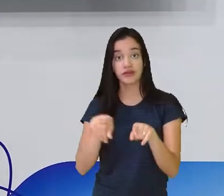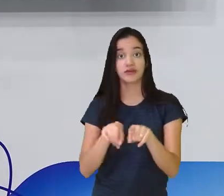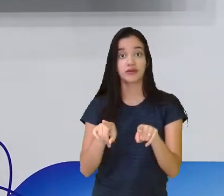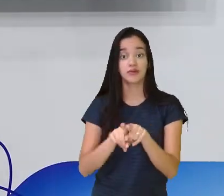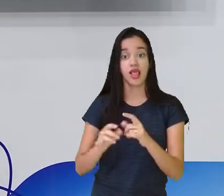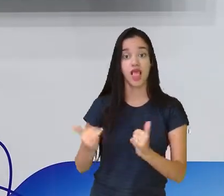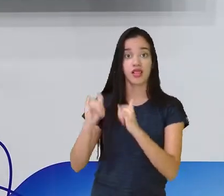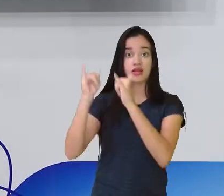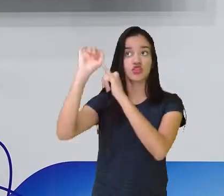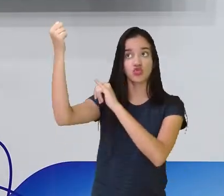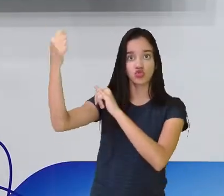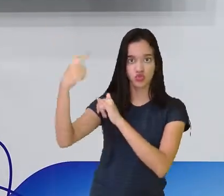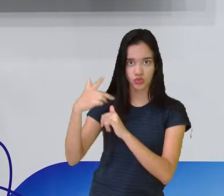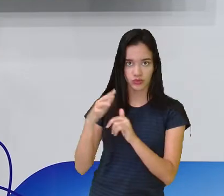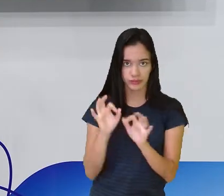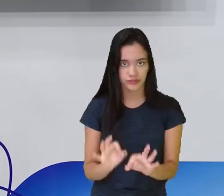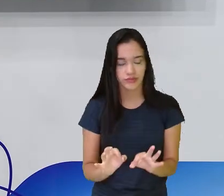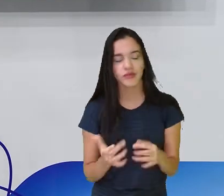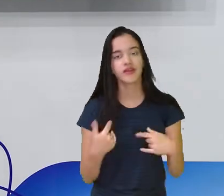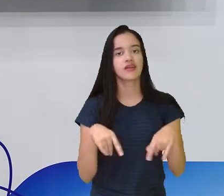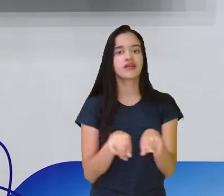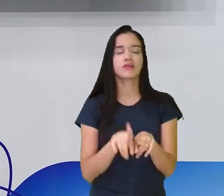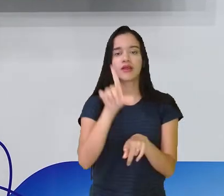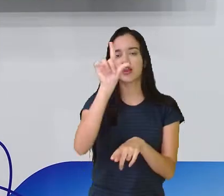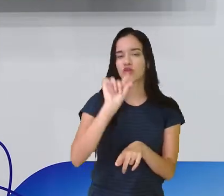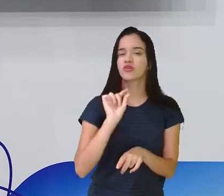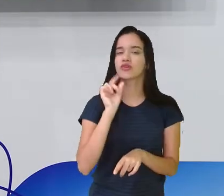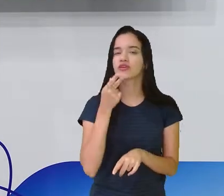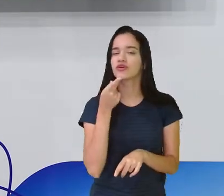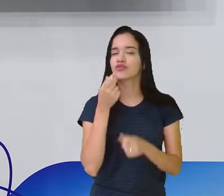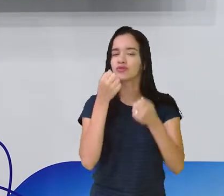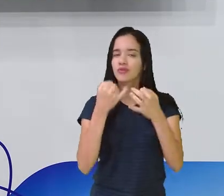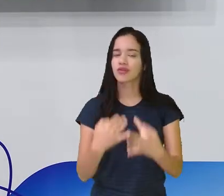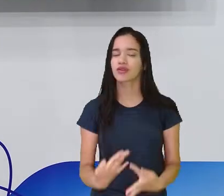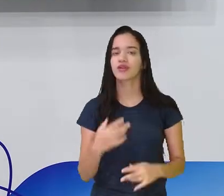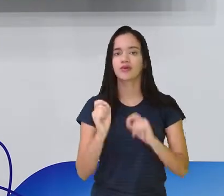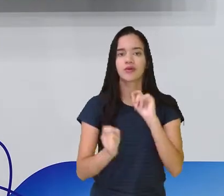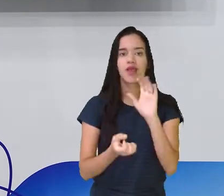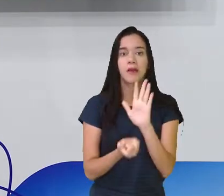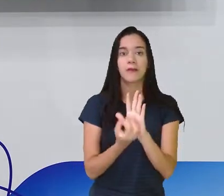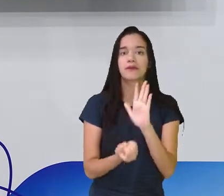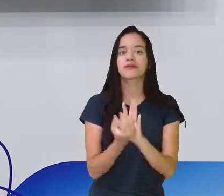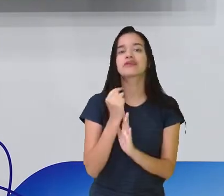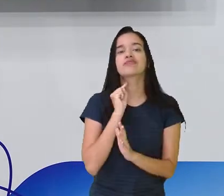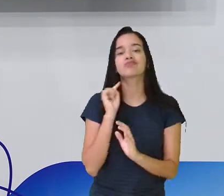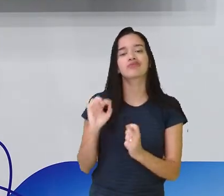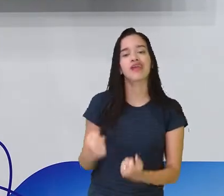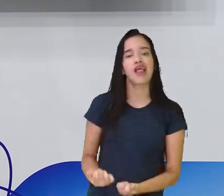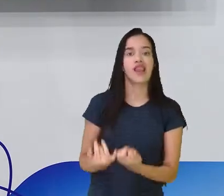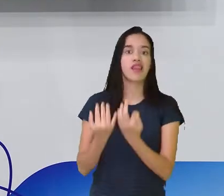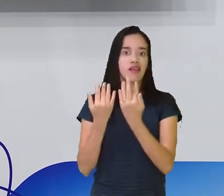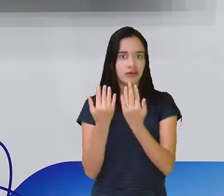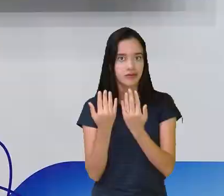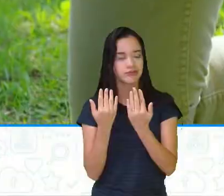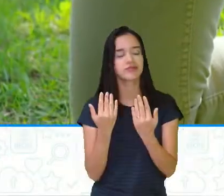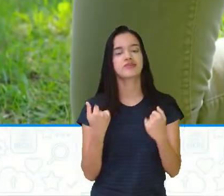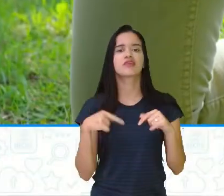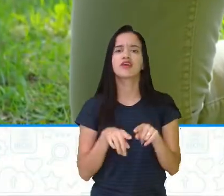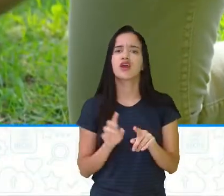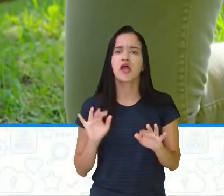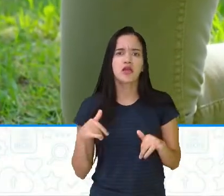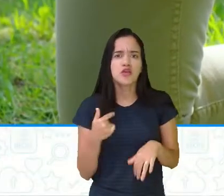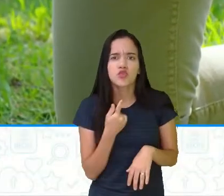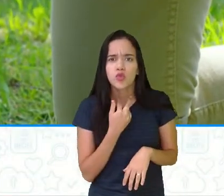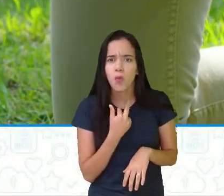gente está vendo aqui. Tá? Reduzir o que eu falei já para vocês? A produção de lixos, de resíduos. Será que eu